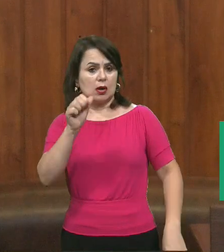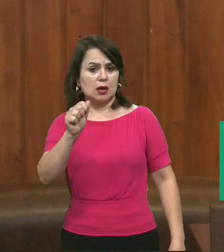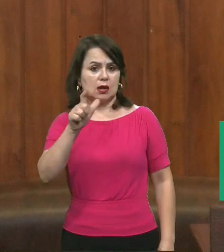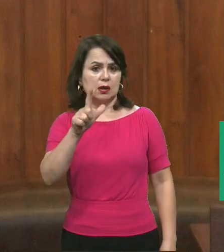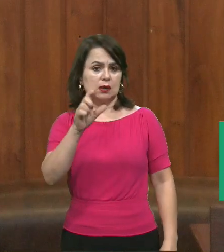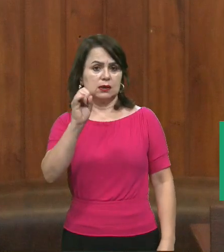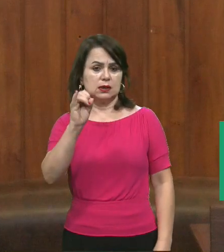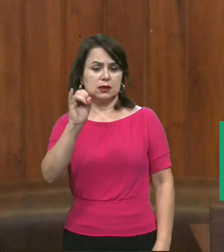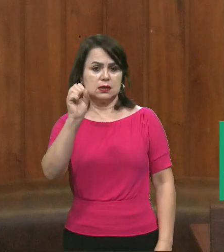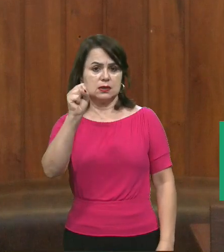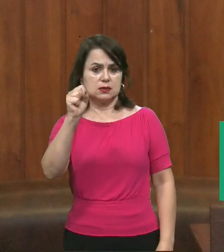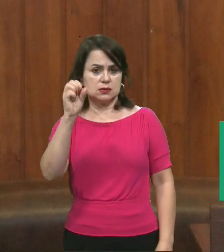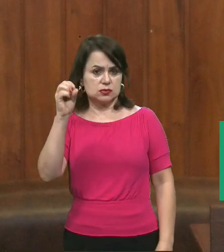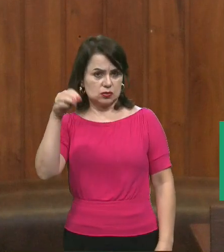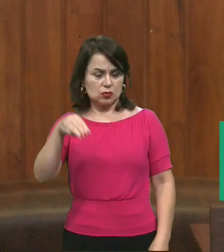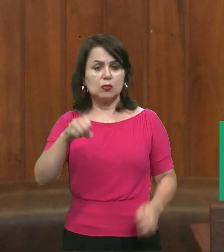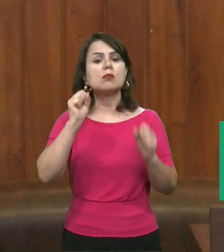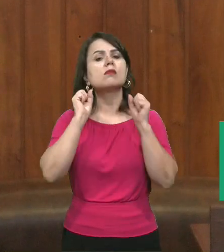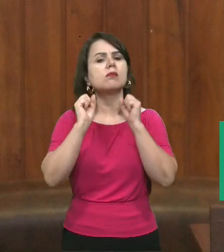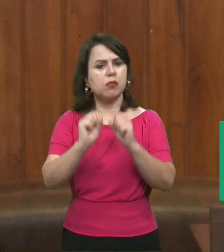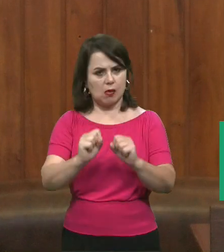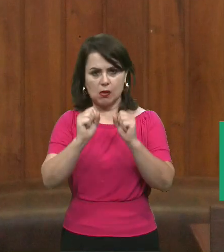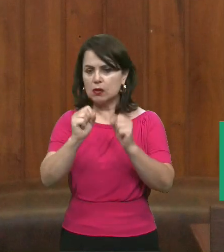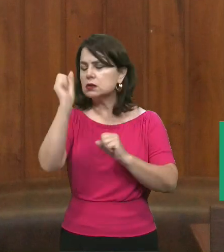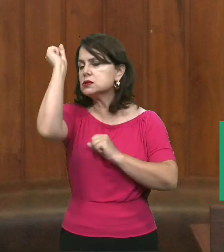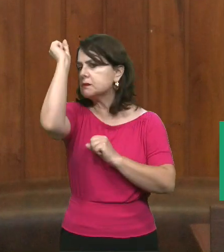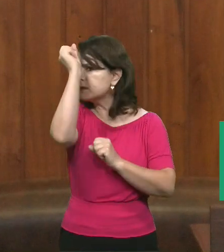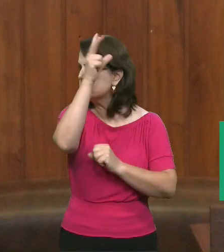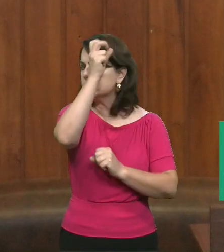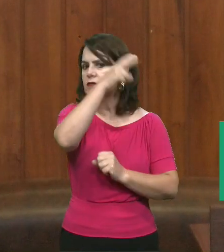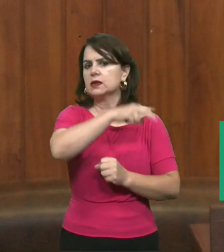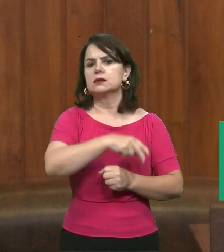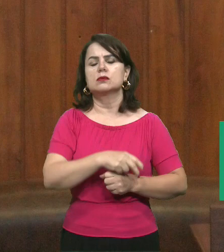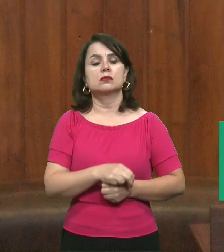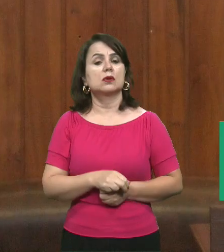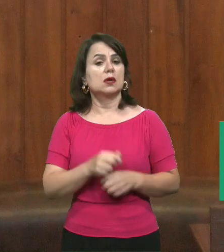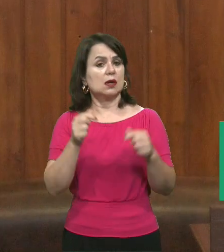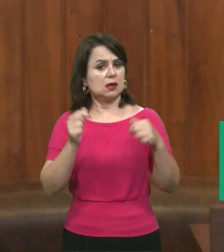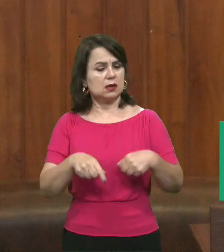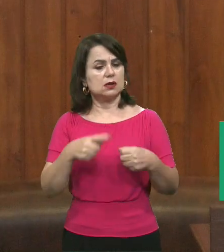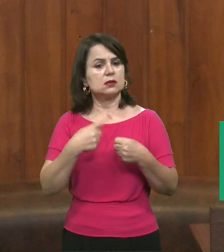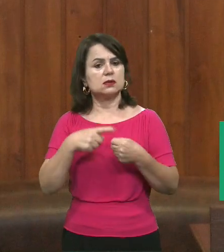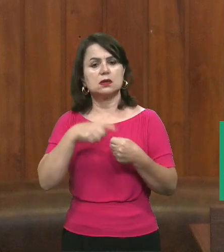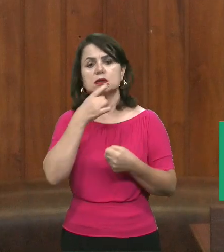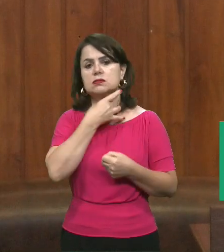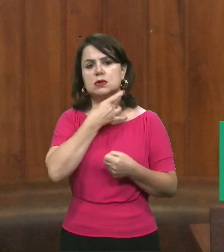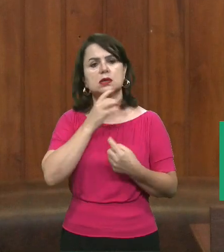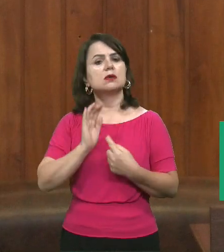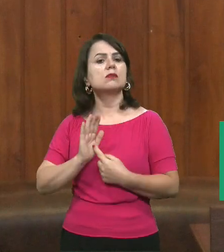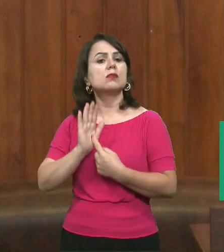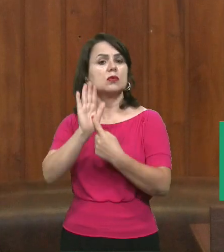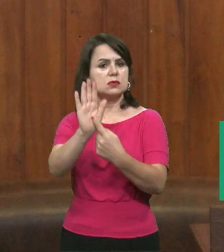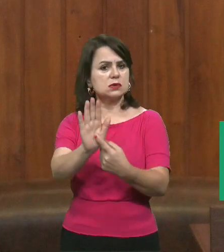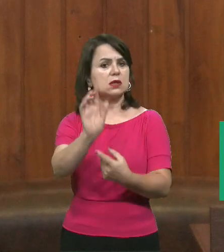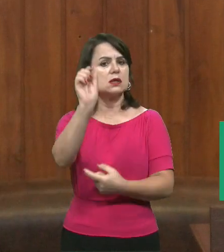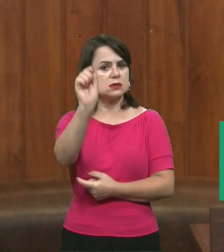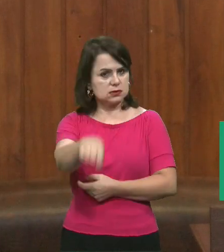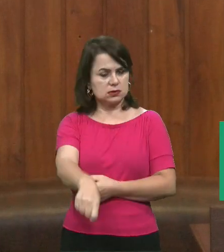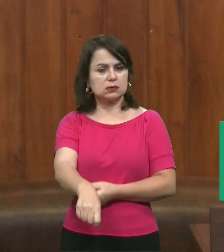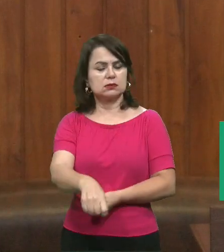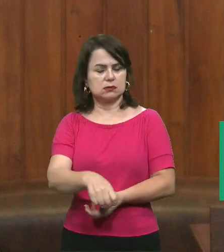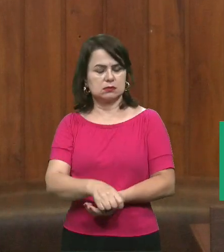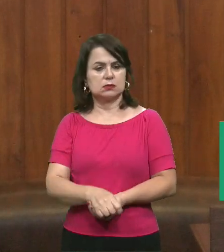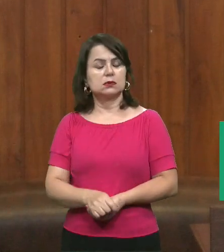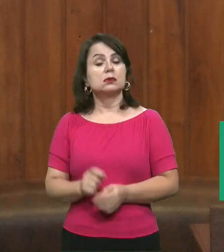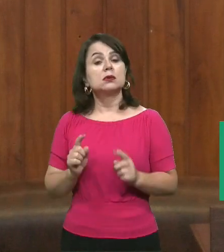a prefeito de Marília. Tem que se colocar mesmo, tem que se mostrar. Agora, o senhor não tem direito